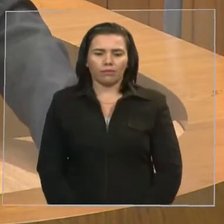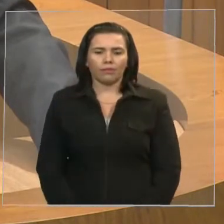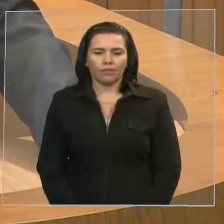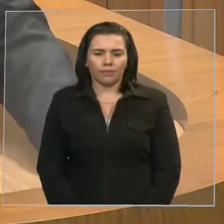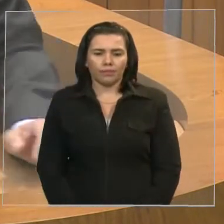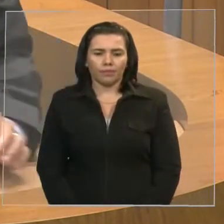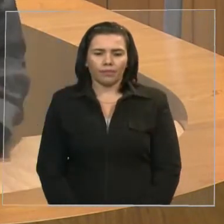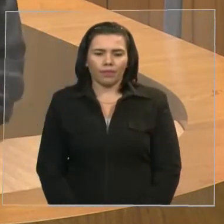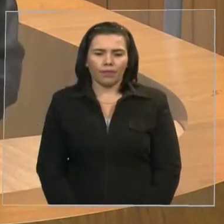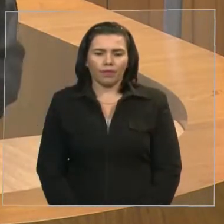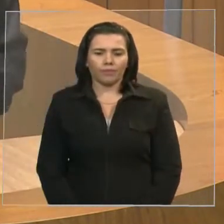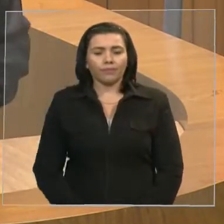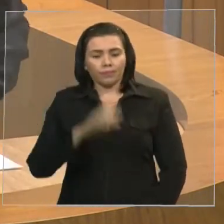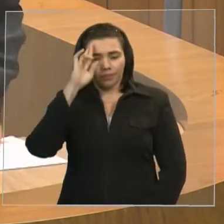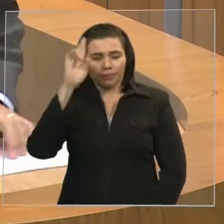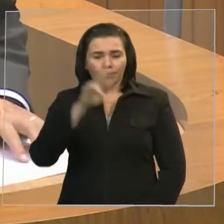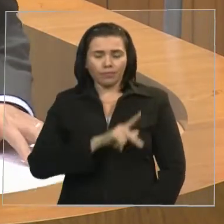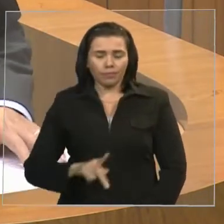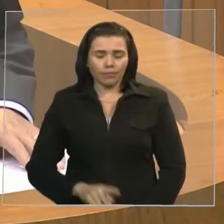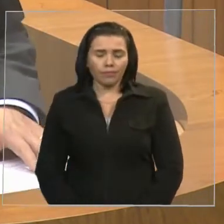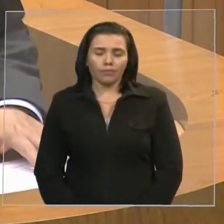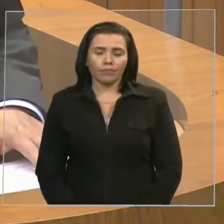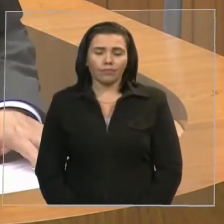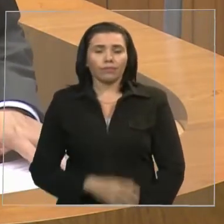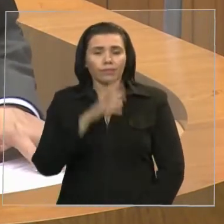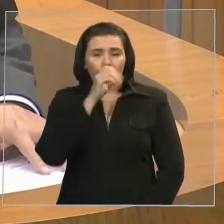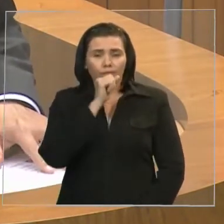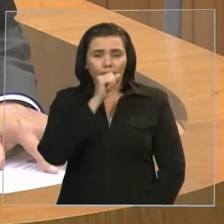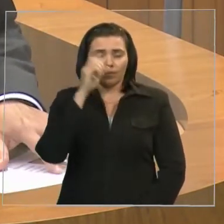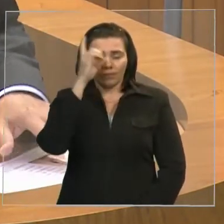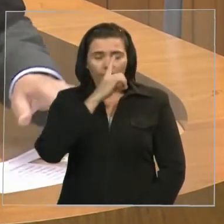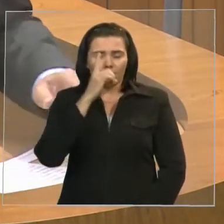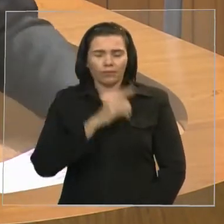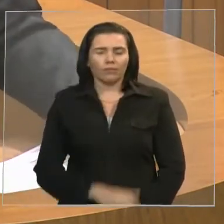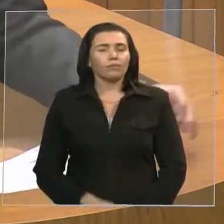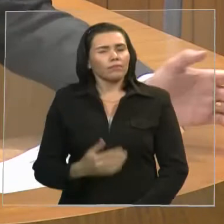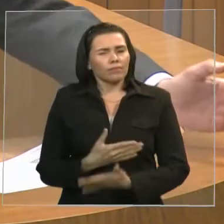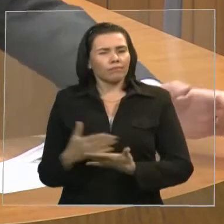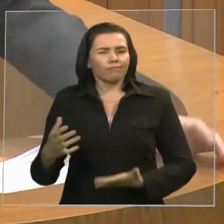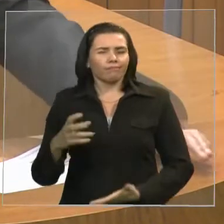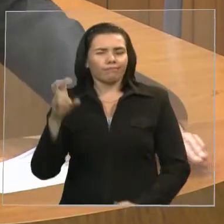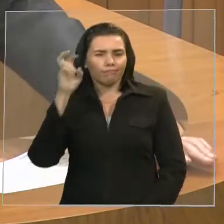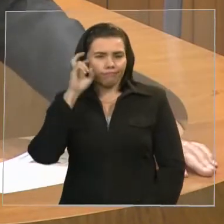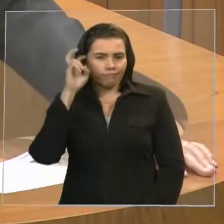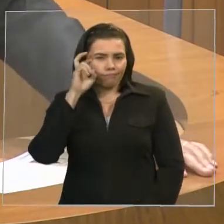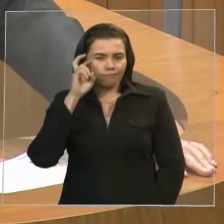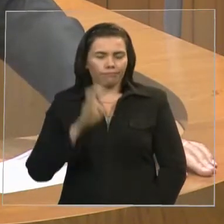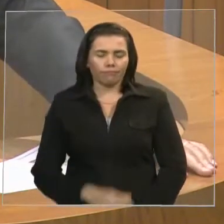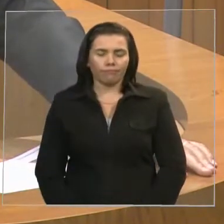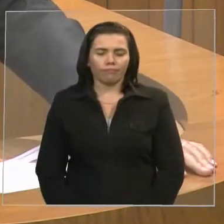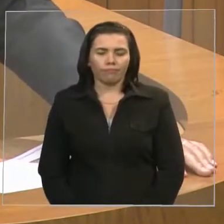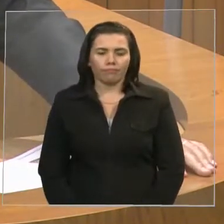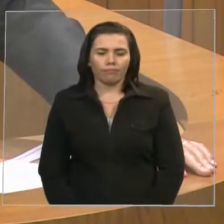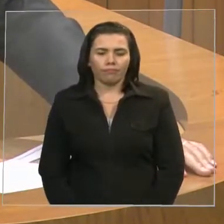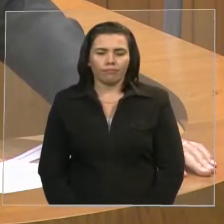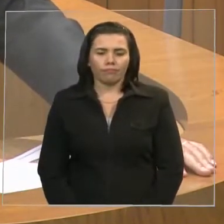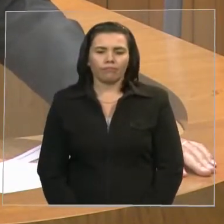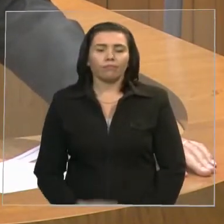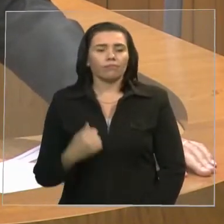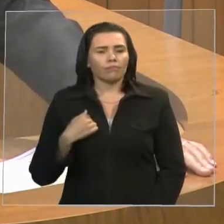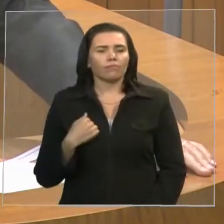este último final de semana, iniciando na quinta-feira, estive visitando